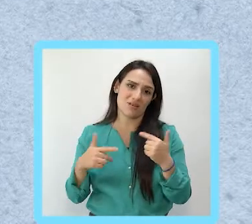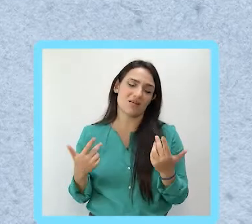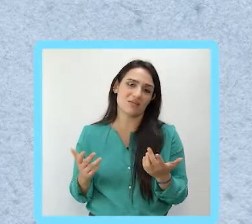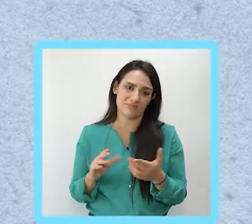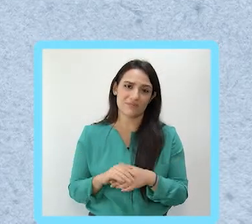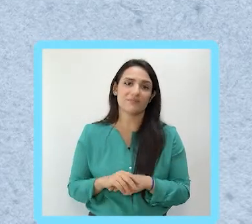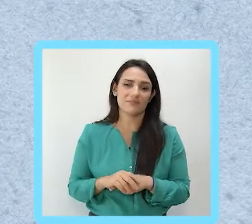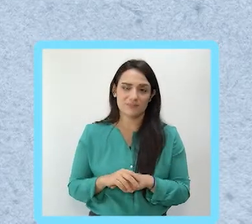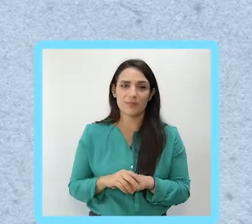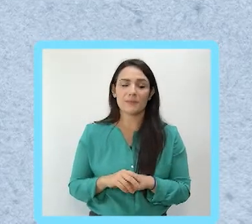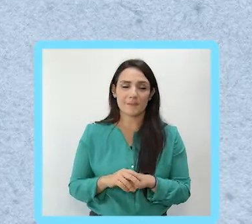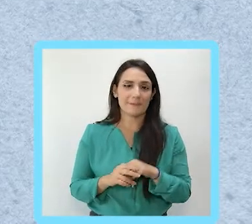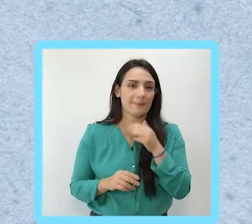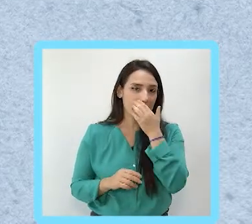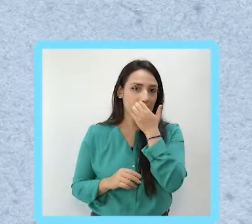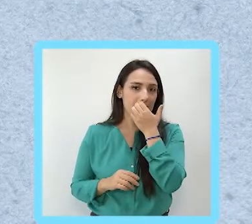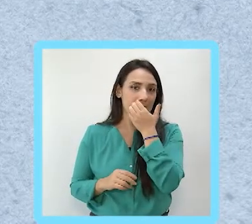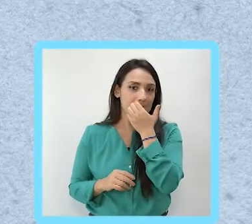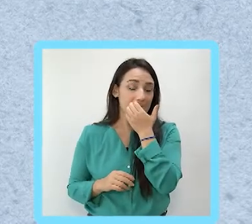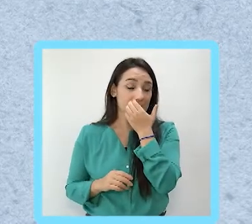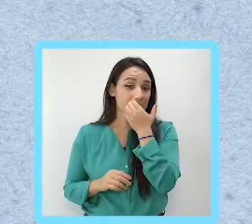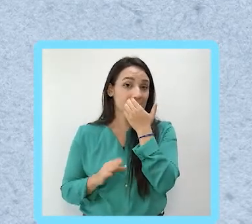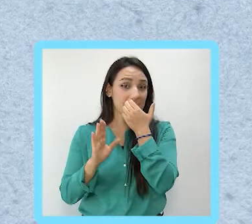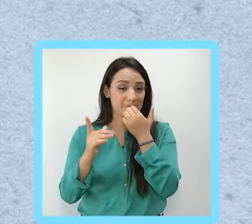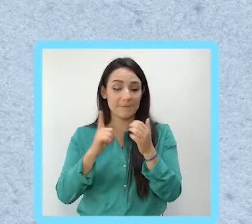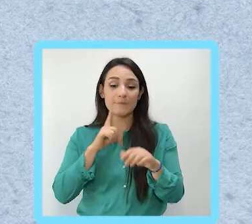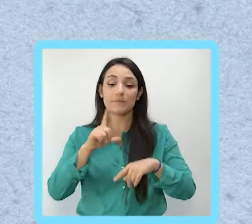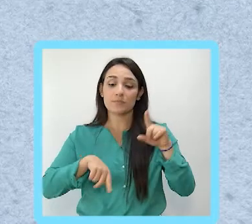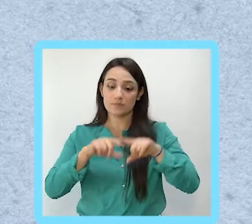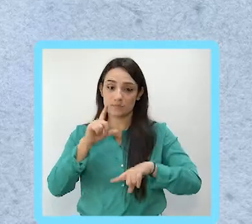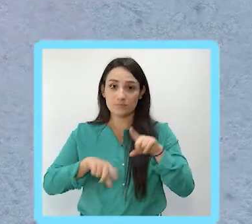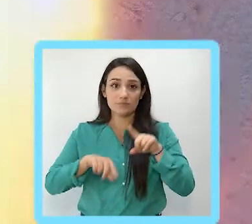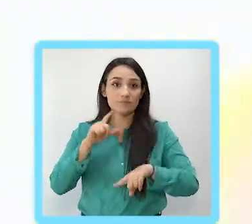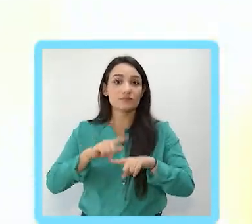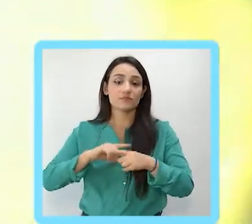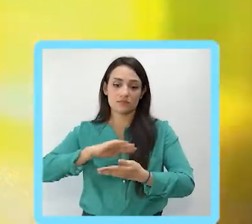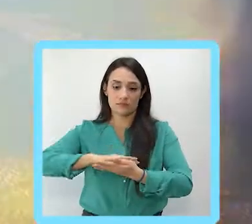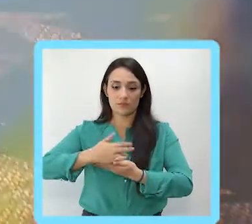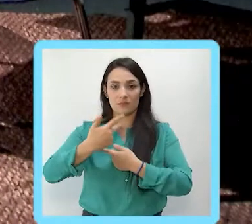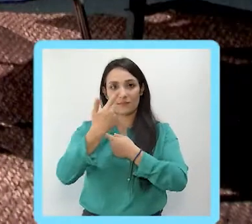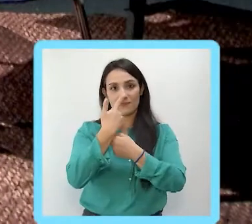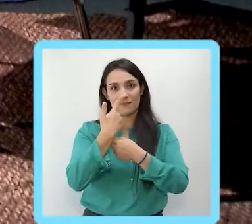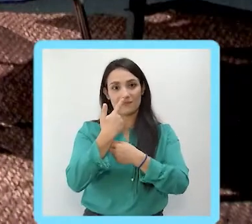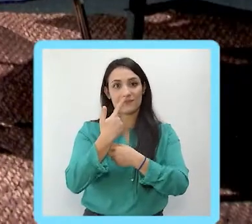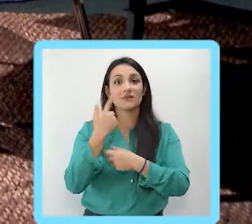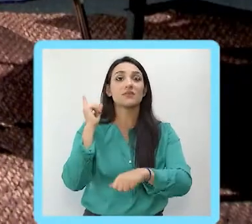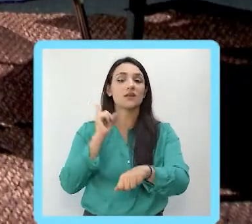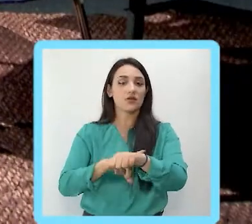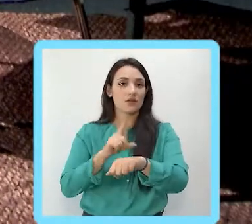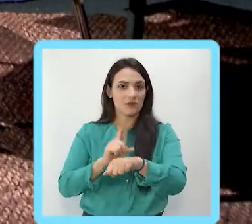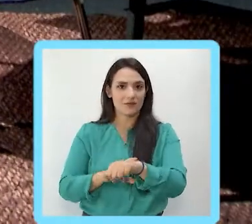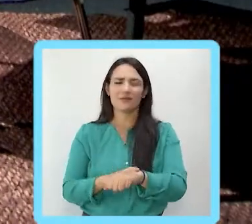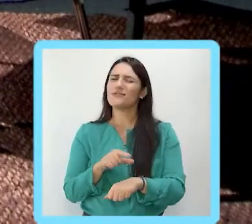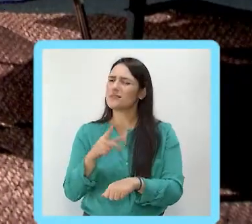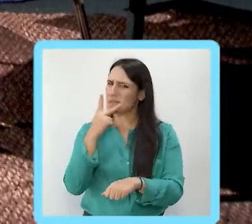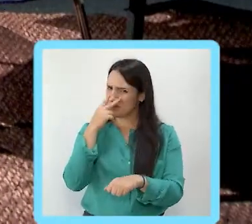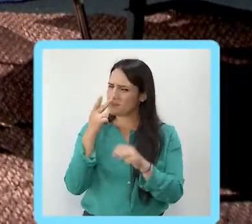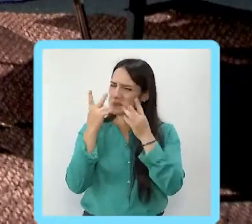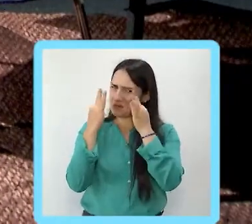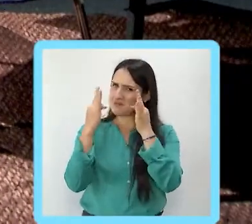E o digital custo da diária, tudo. Então, a gente já tinha comprado equipamentos para poder fazer a audiência. Vida. Então, quando Uma visão